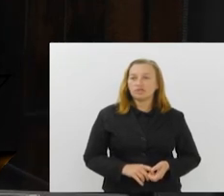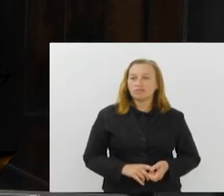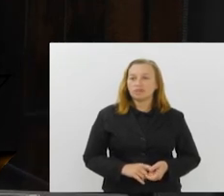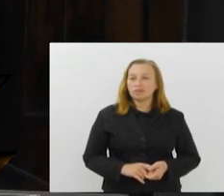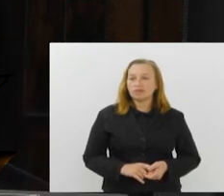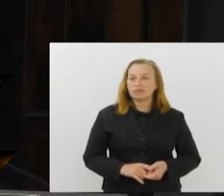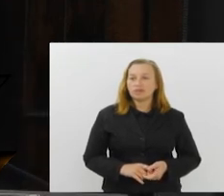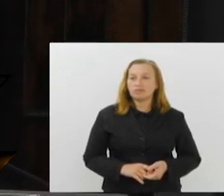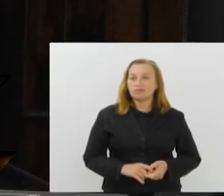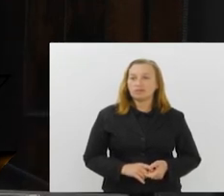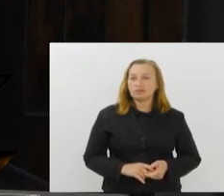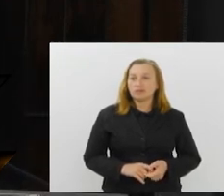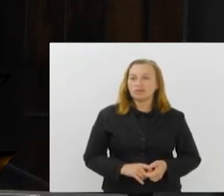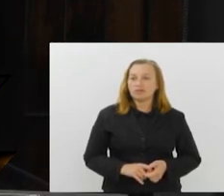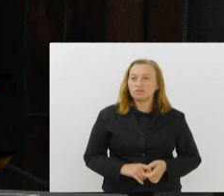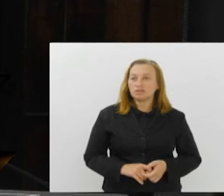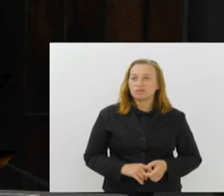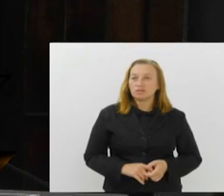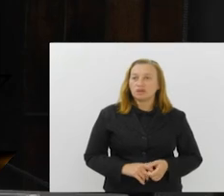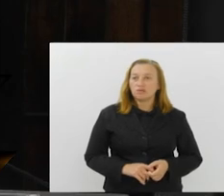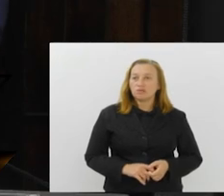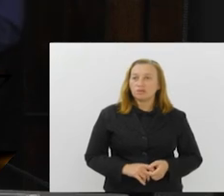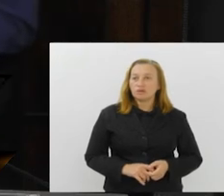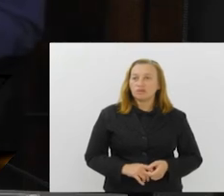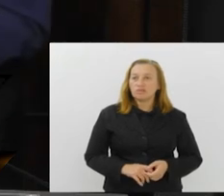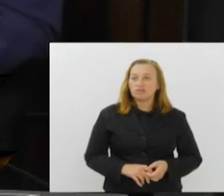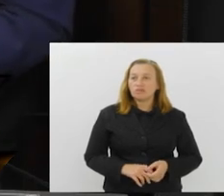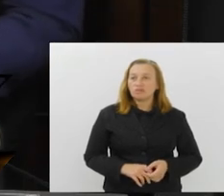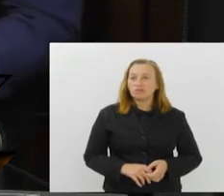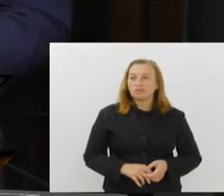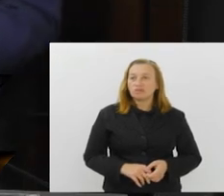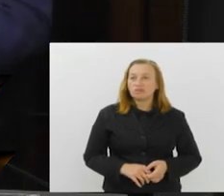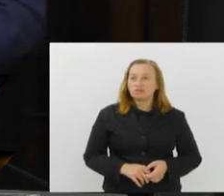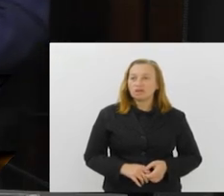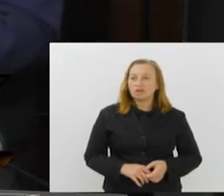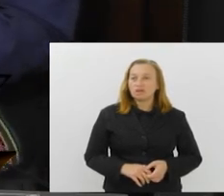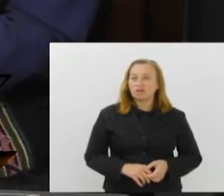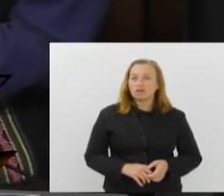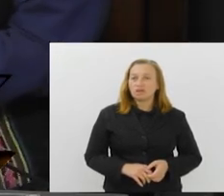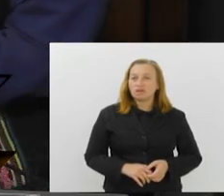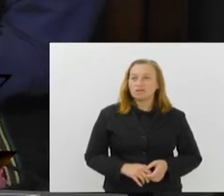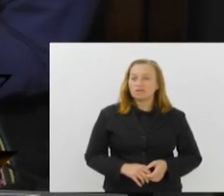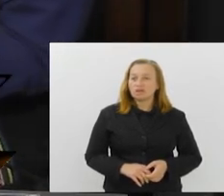direita esquerda esquerda e aqui é o